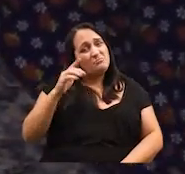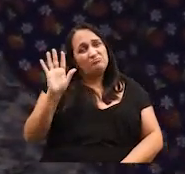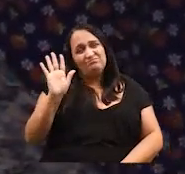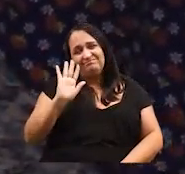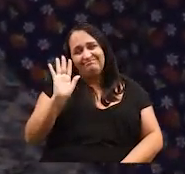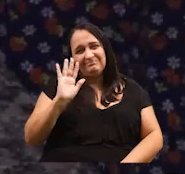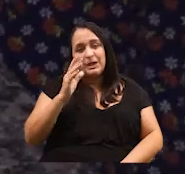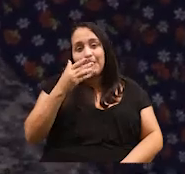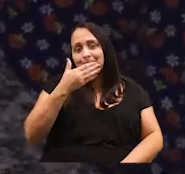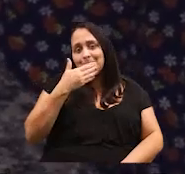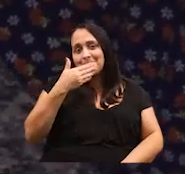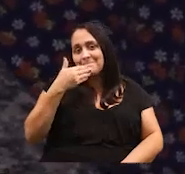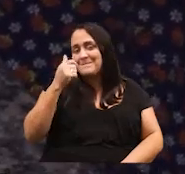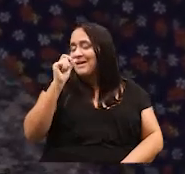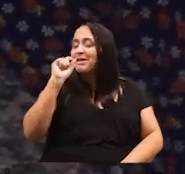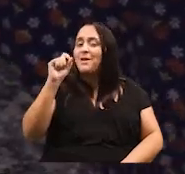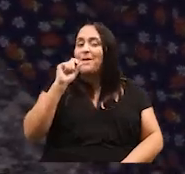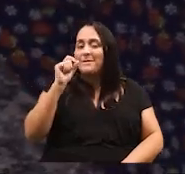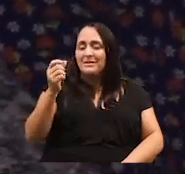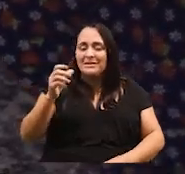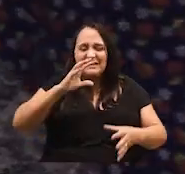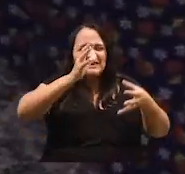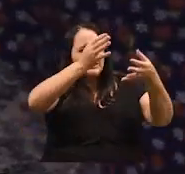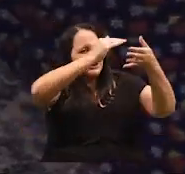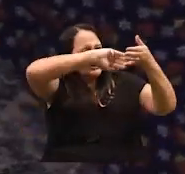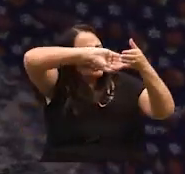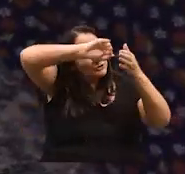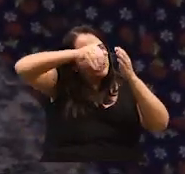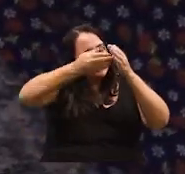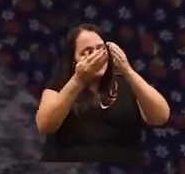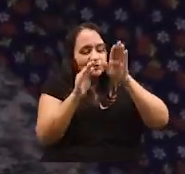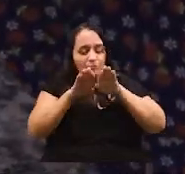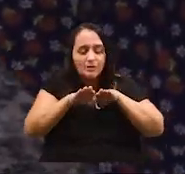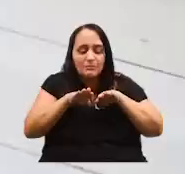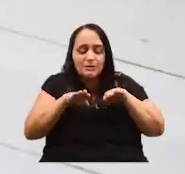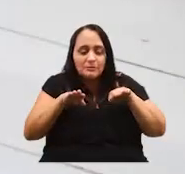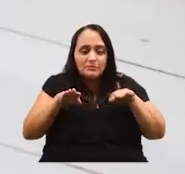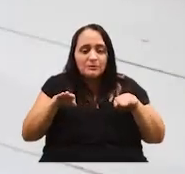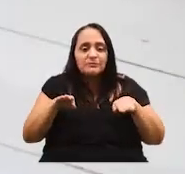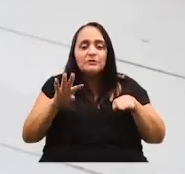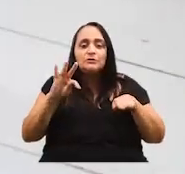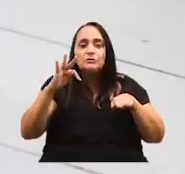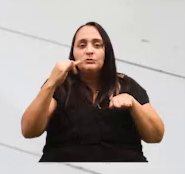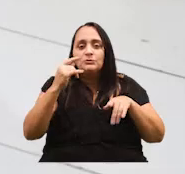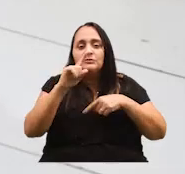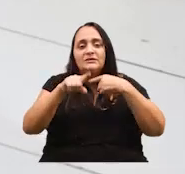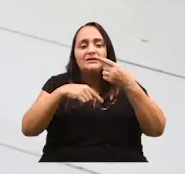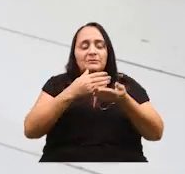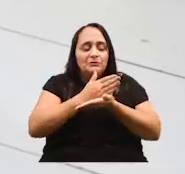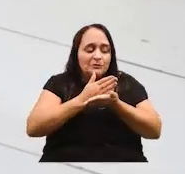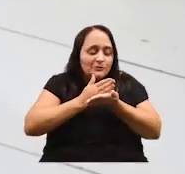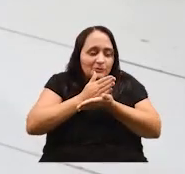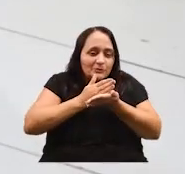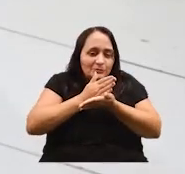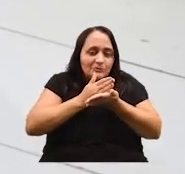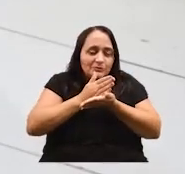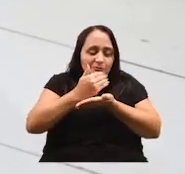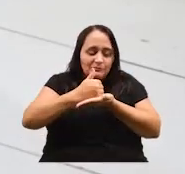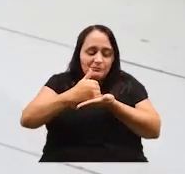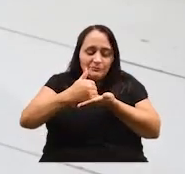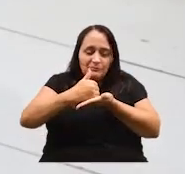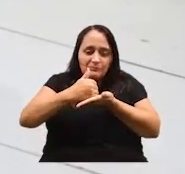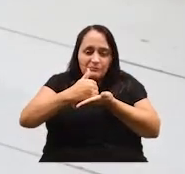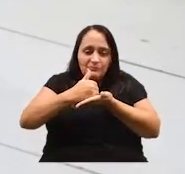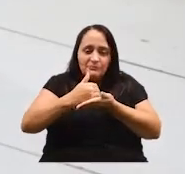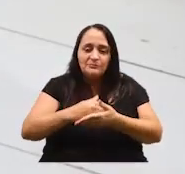prefiro fazer assim tudo e depois ir cortando com a faca, para ela ficar bem parecida como tá aí,